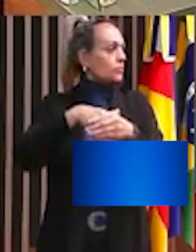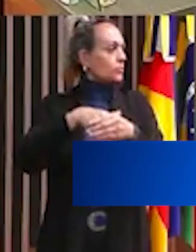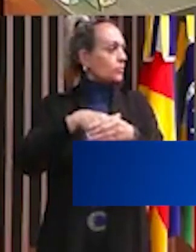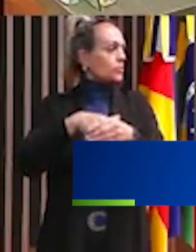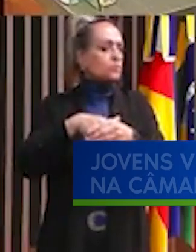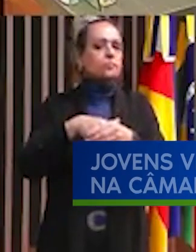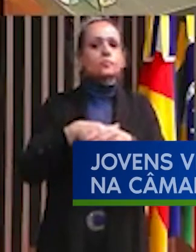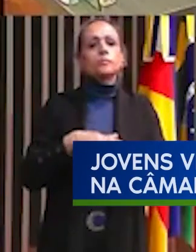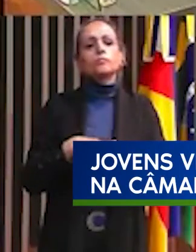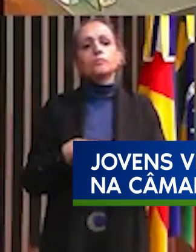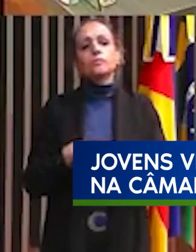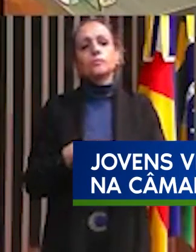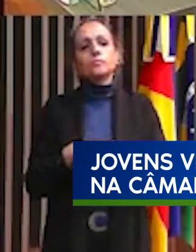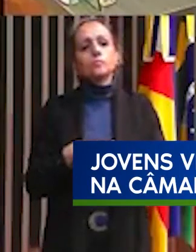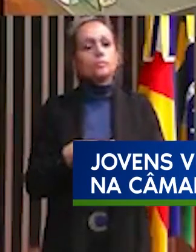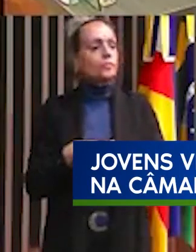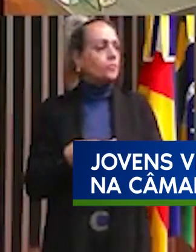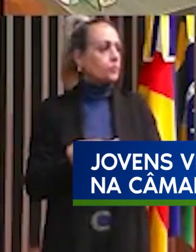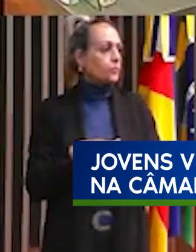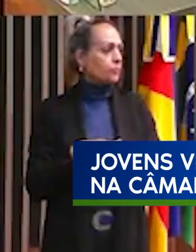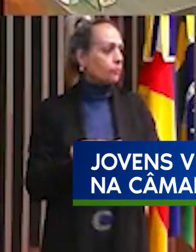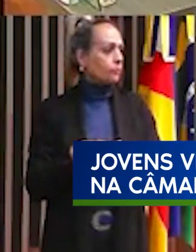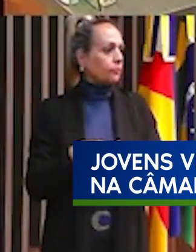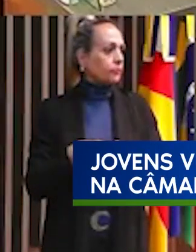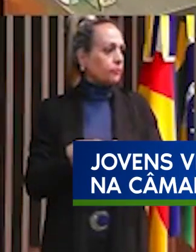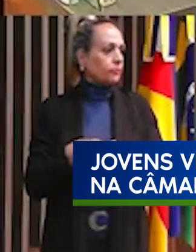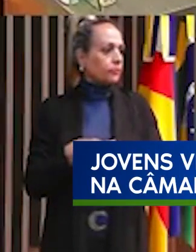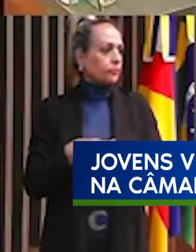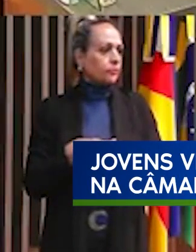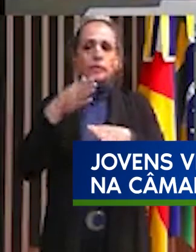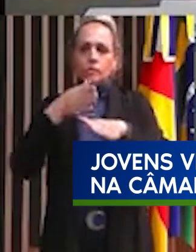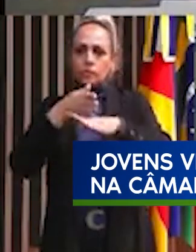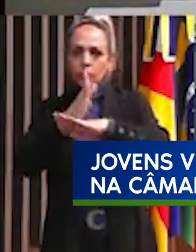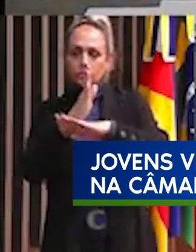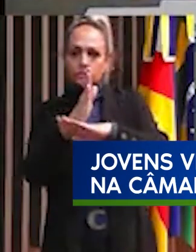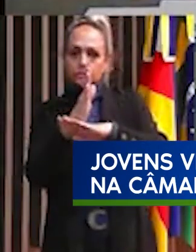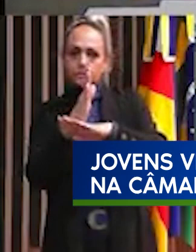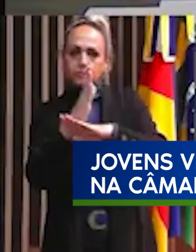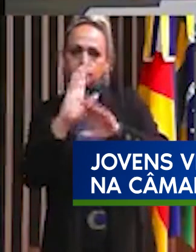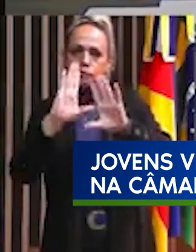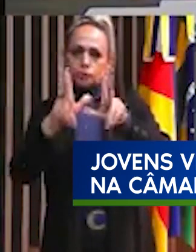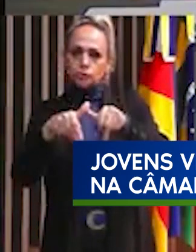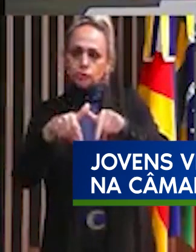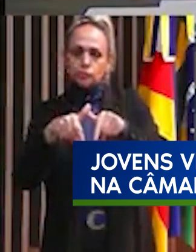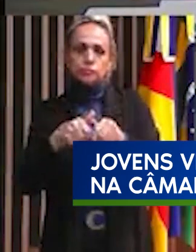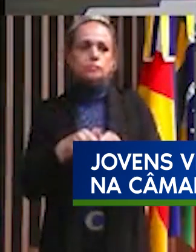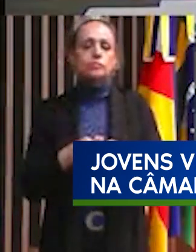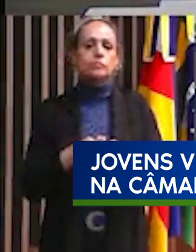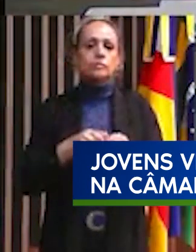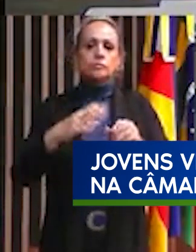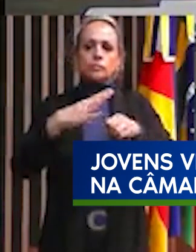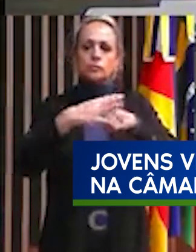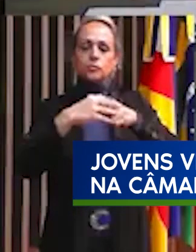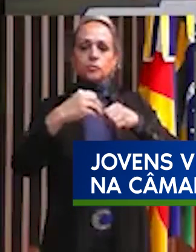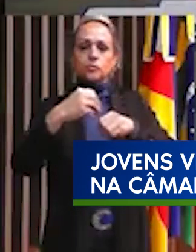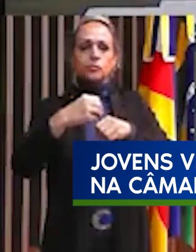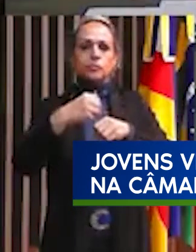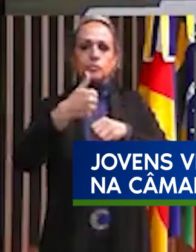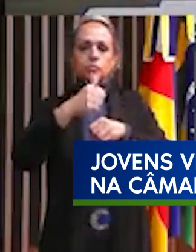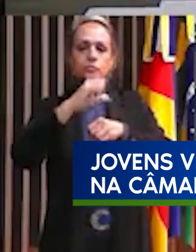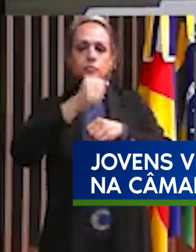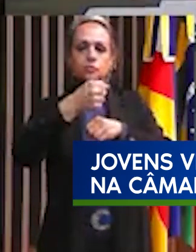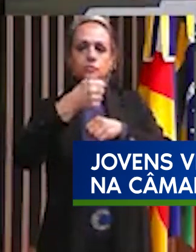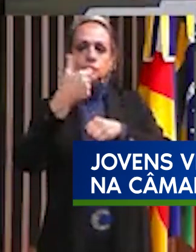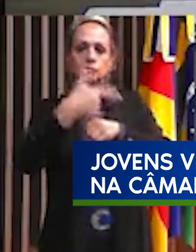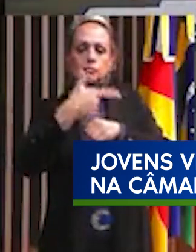a primeira sessão foi presidida pela presidente Eleita da mesa diretora Marina Fernandes estudante da Escola de Educação Básica Castro